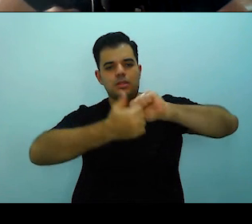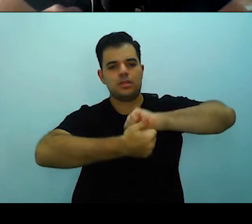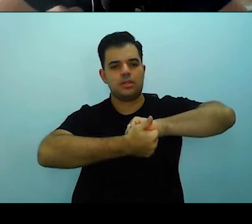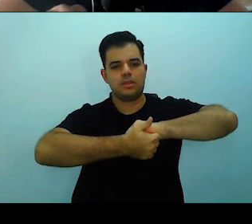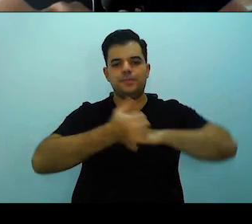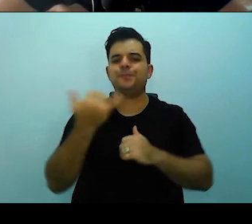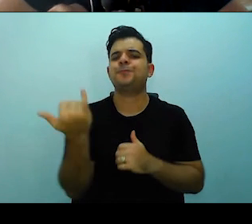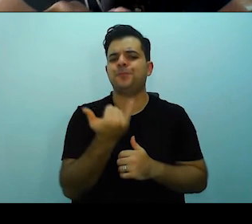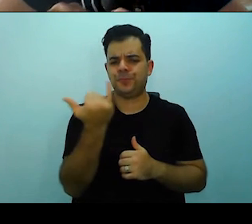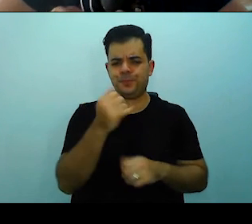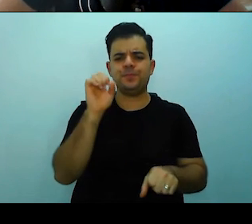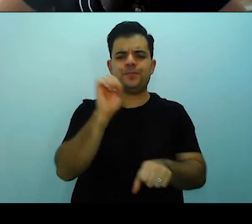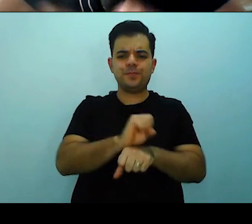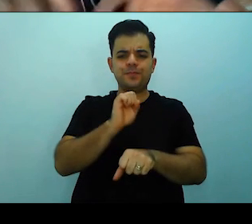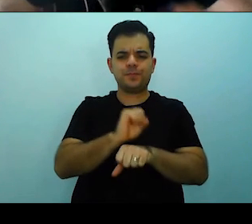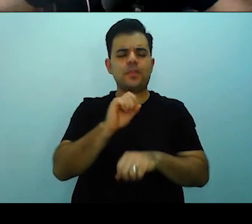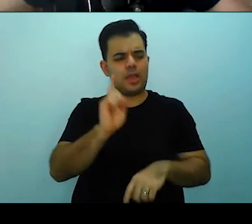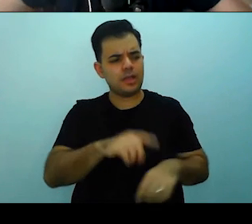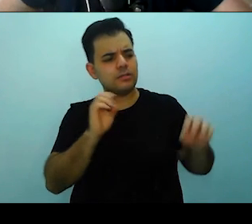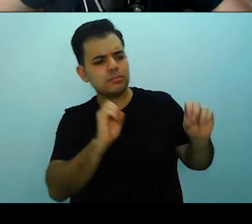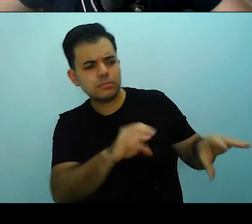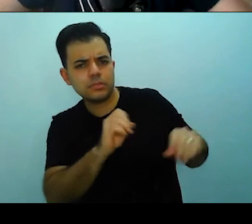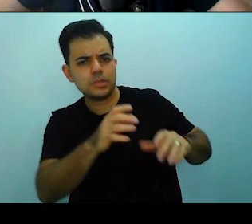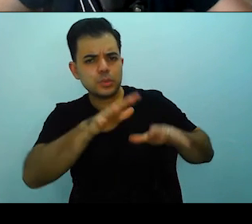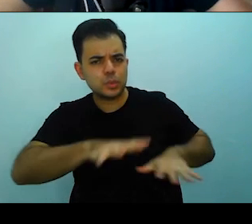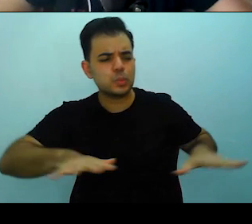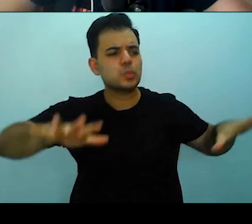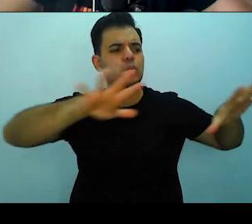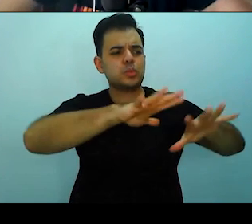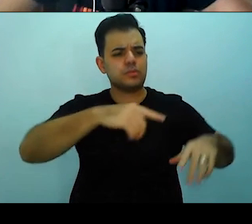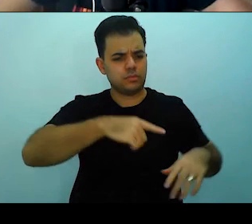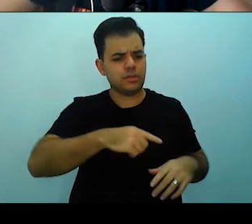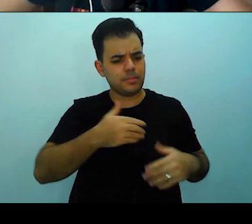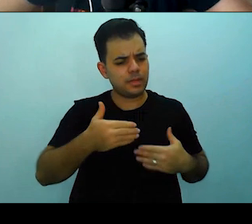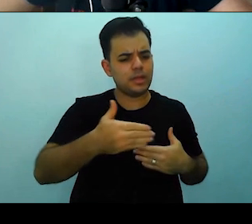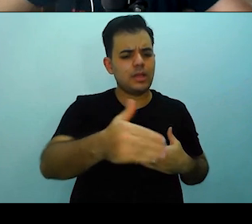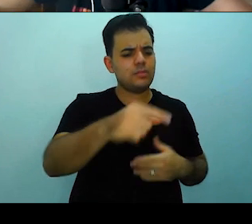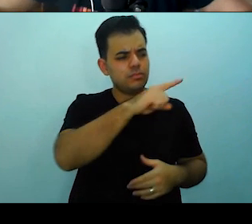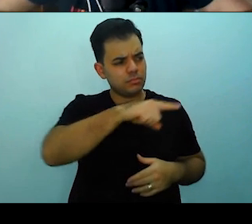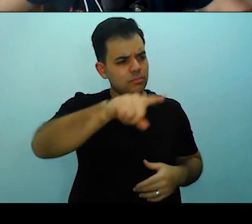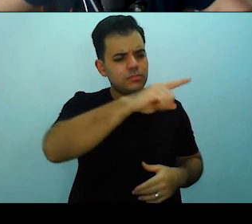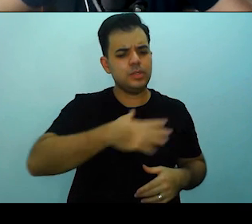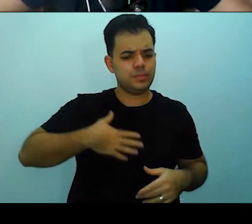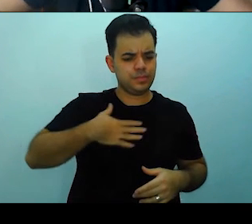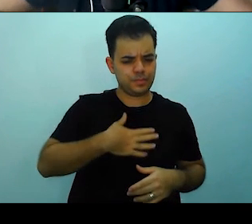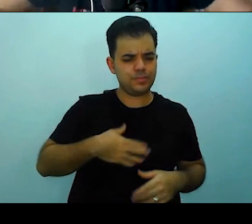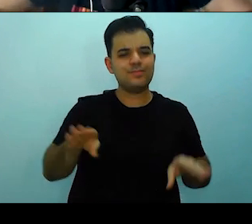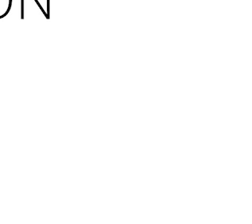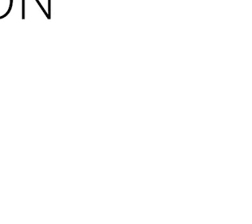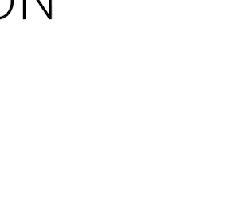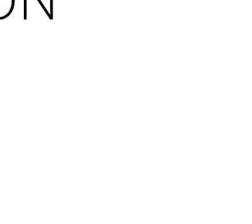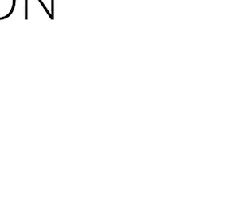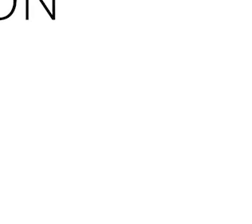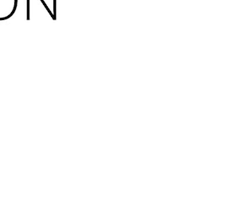gente espera de um ambiente educacional. Eu espero que tenha passado, que tenha sido útil, e qualquer coisa, estamos por aí.